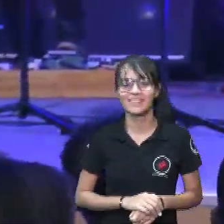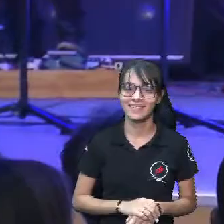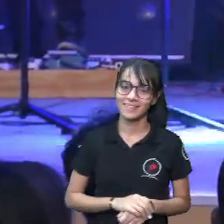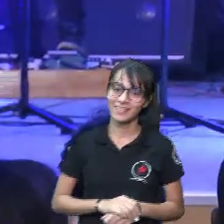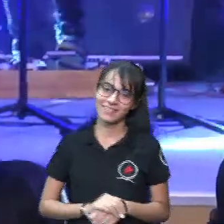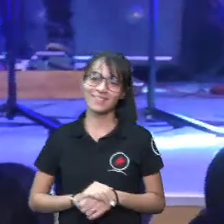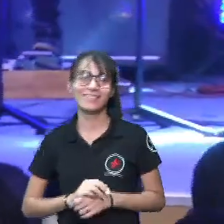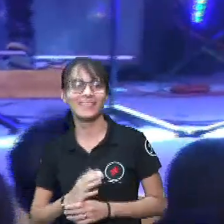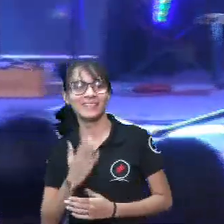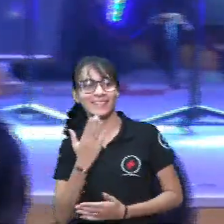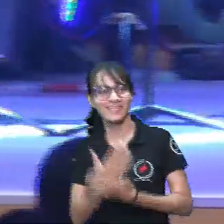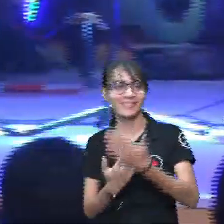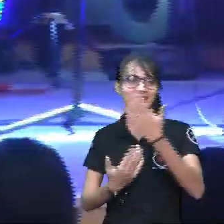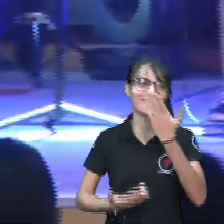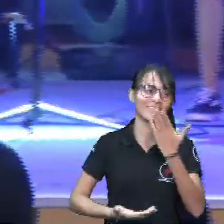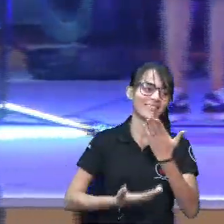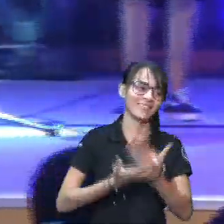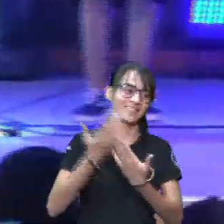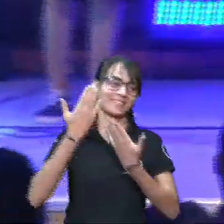Senhor, elevo